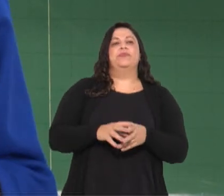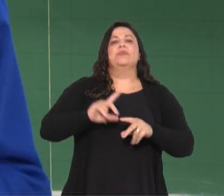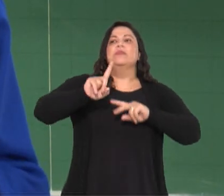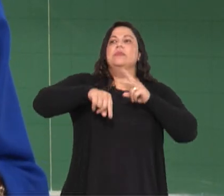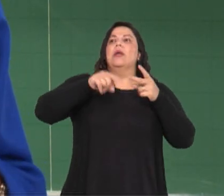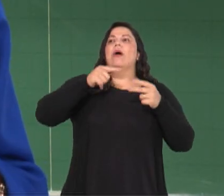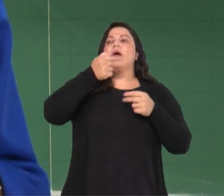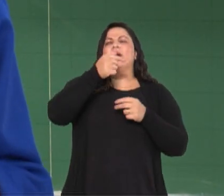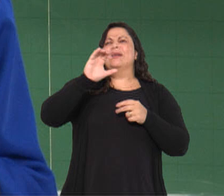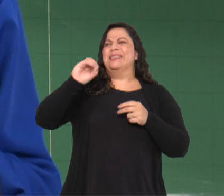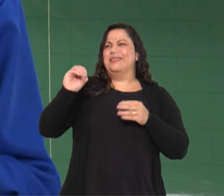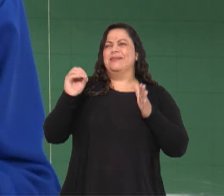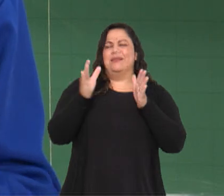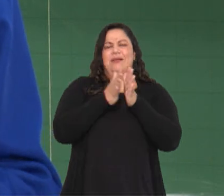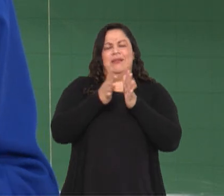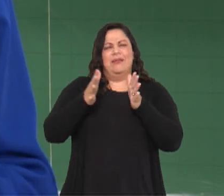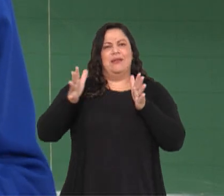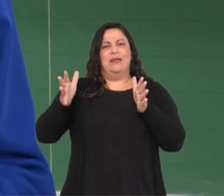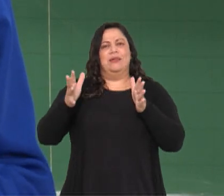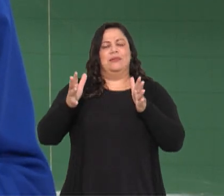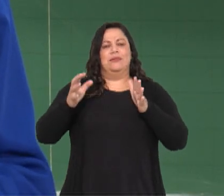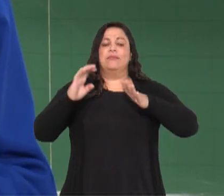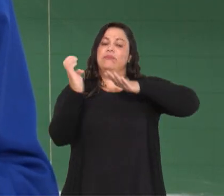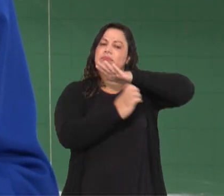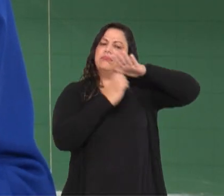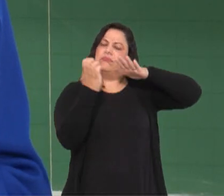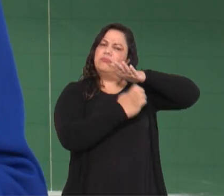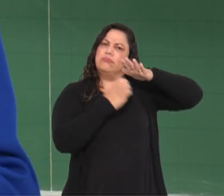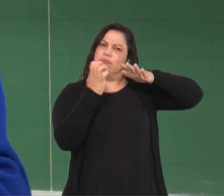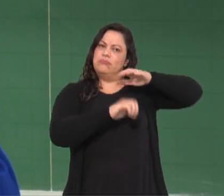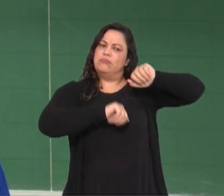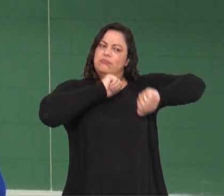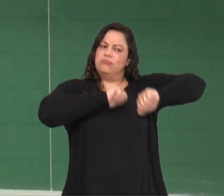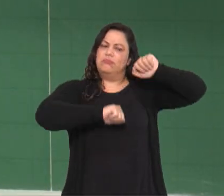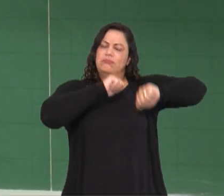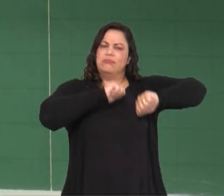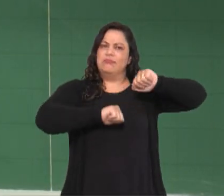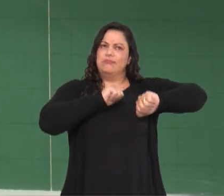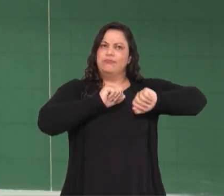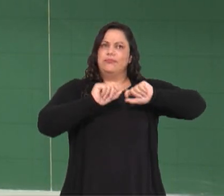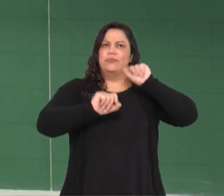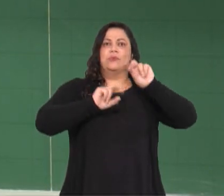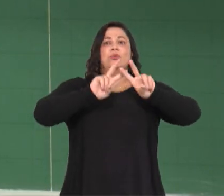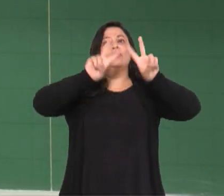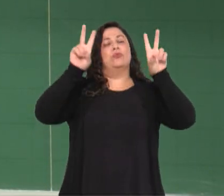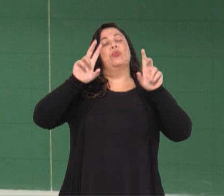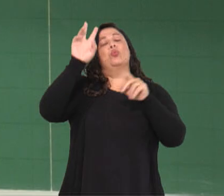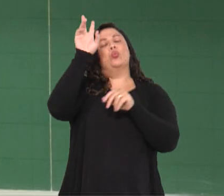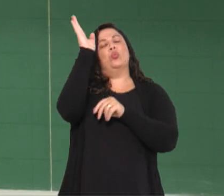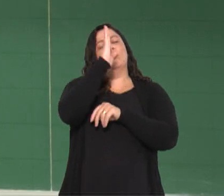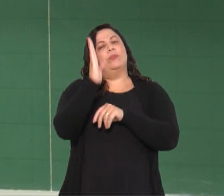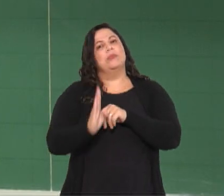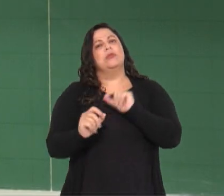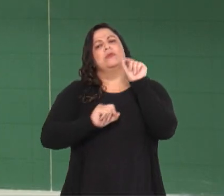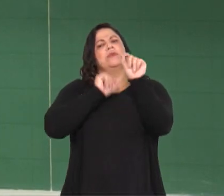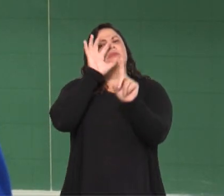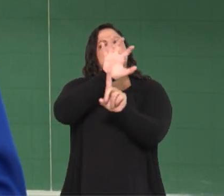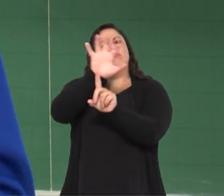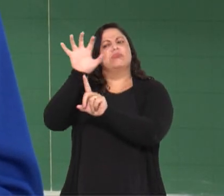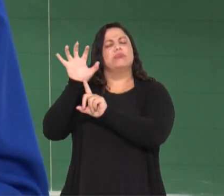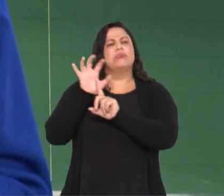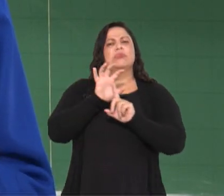70, a industrialização do Brasil, né? Que aí, o que a industrialização trouxe de influência para o